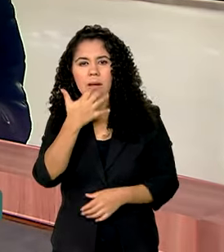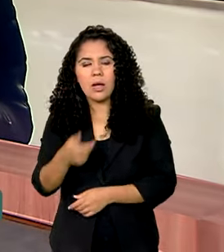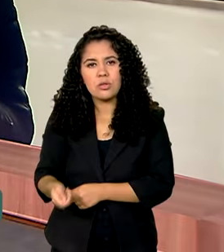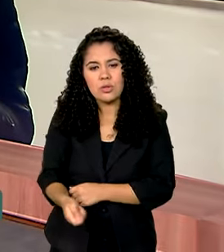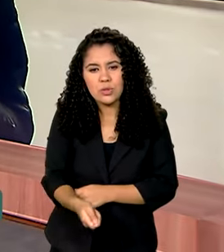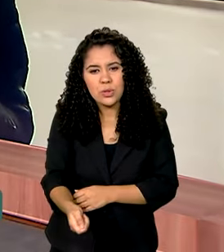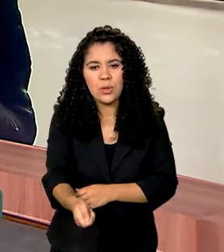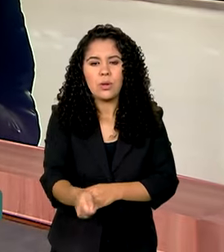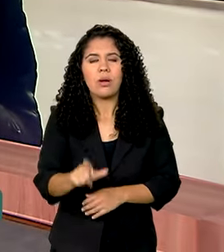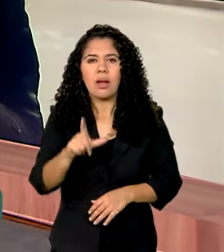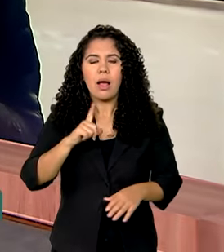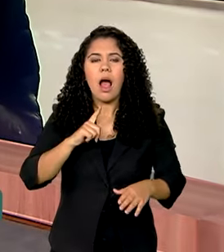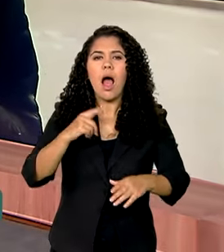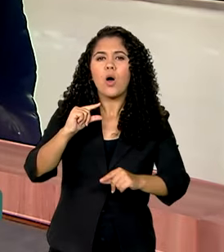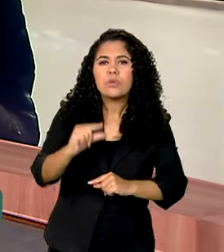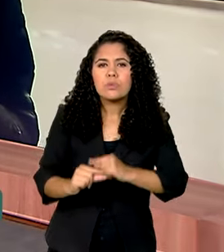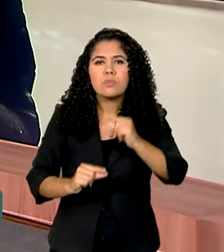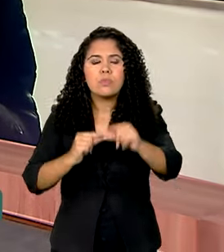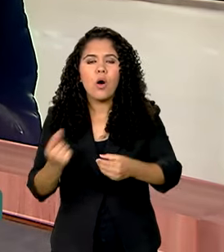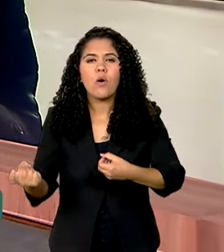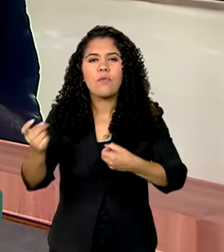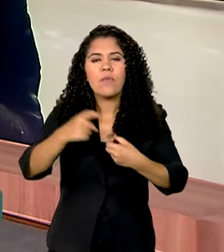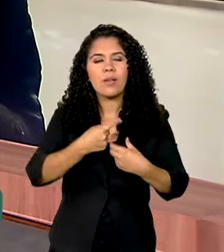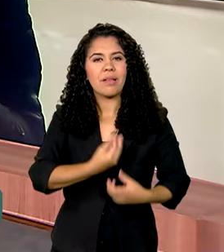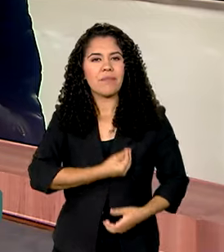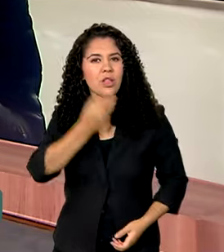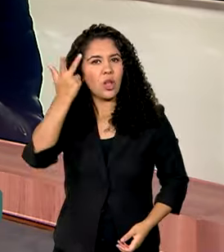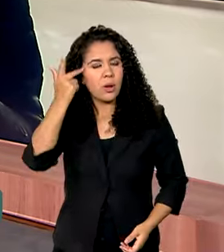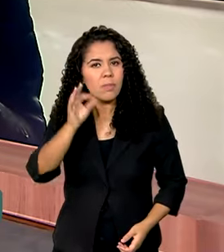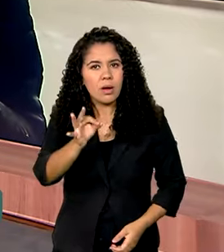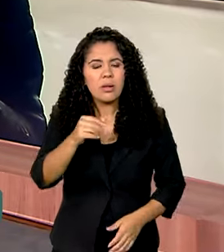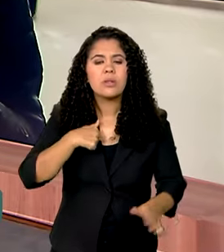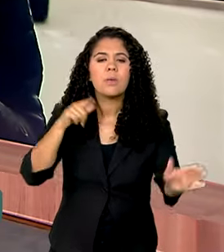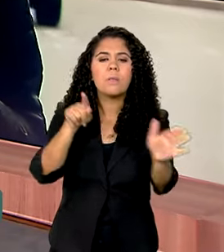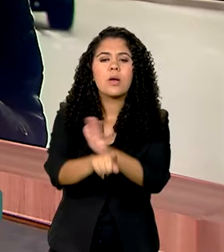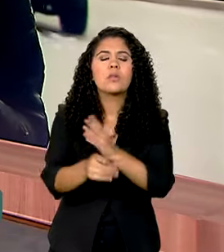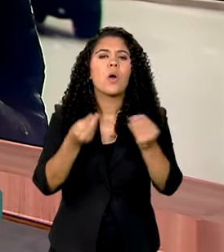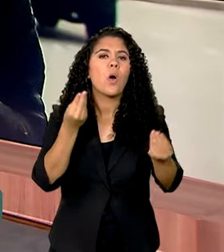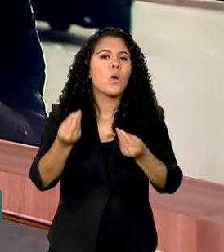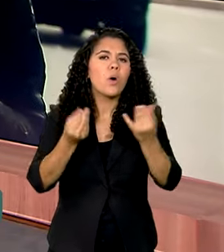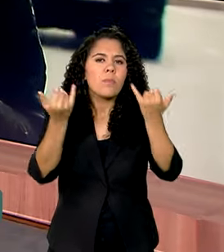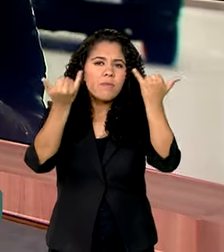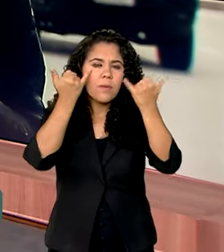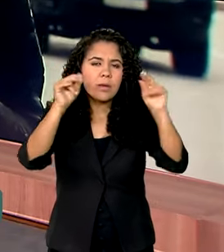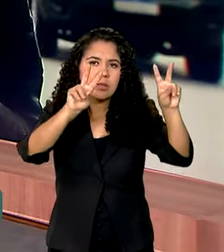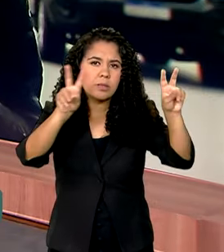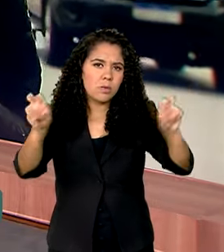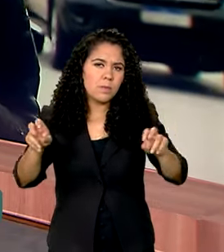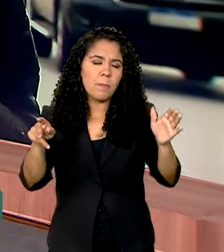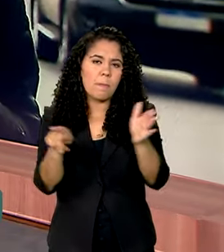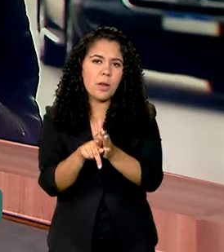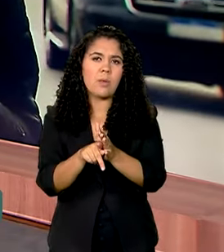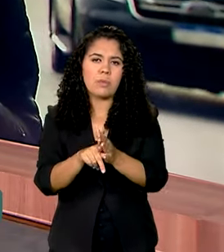tentando voltar, né? Como é que está o boletim da Defesa Civil em relação às chuvas aí?